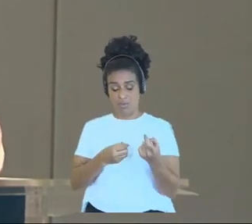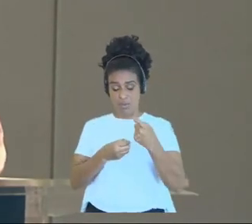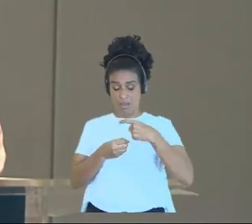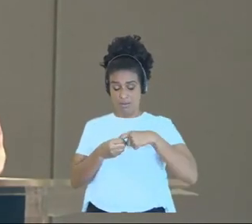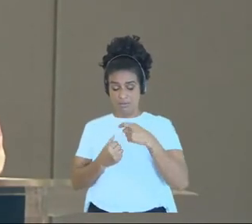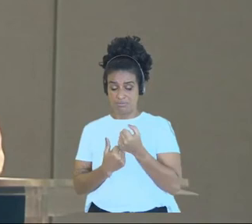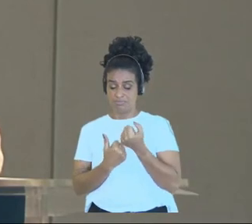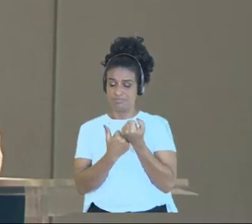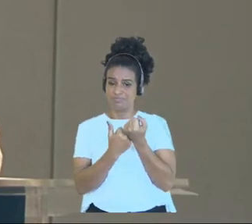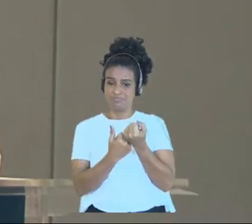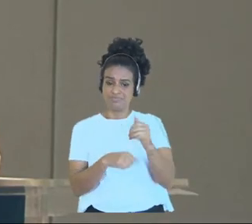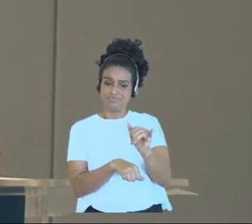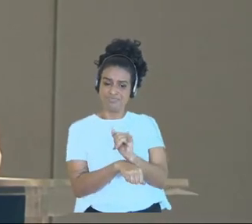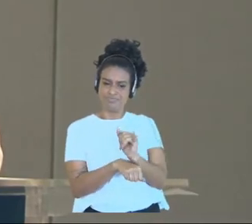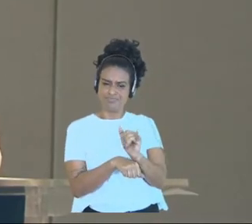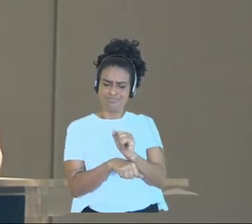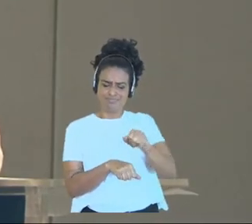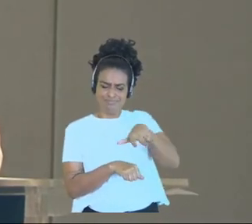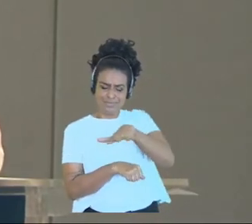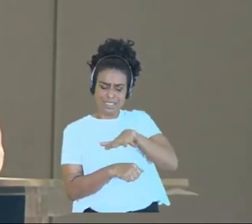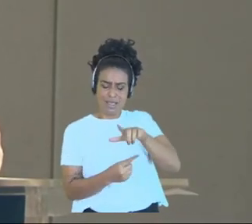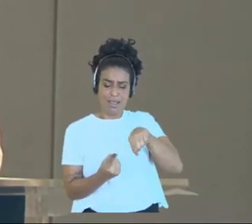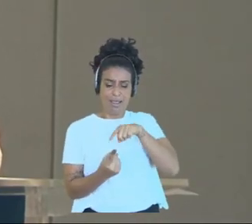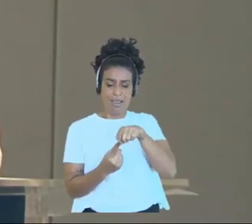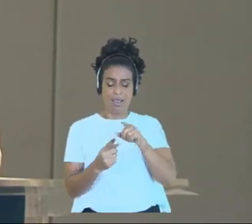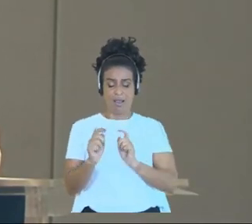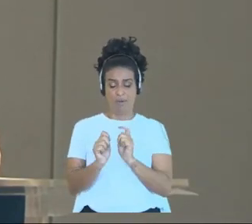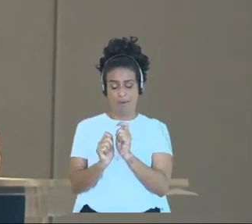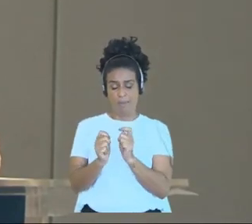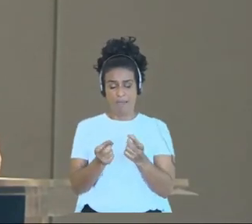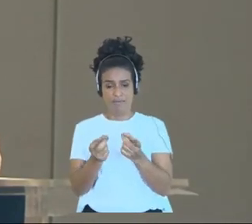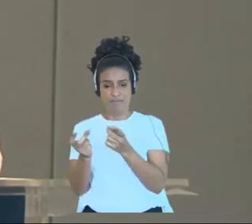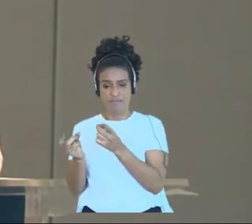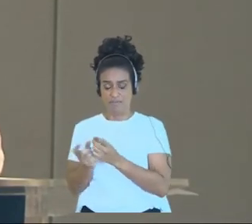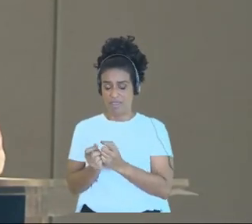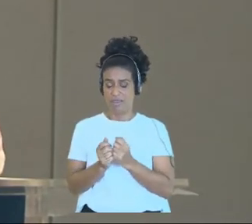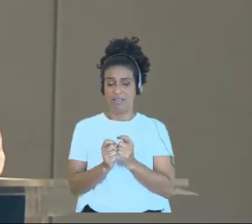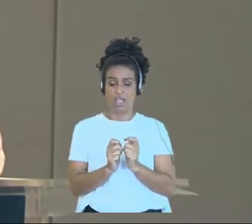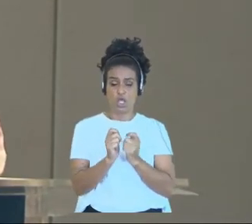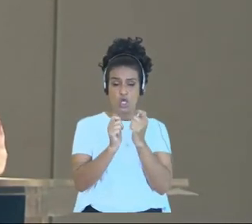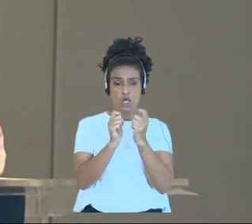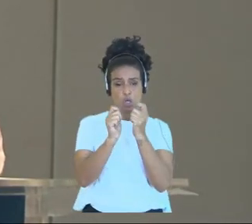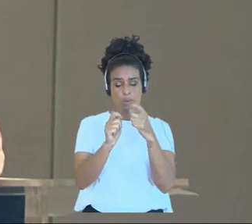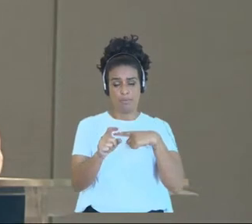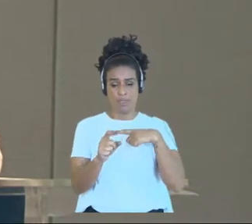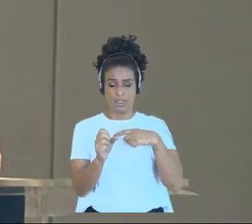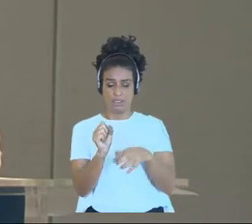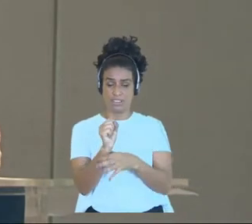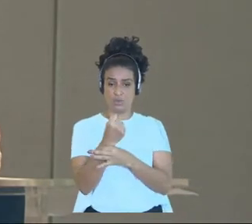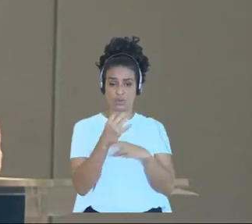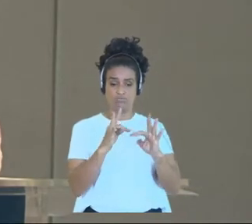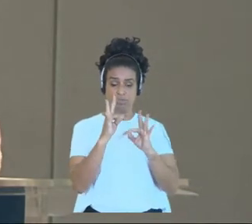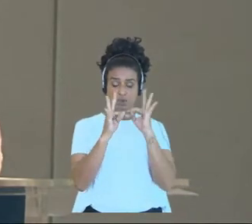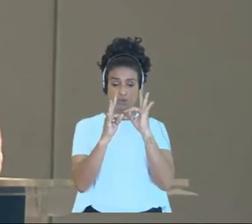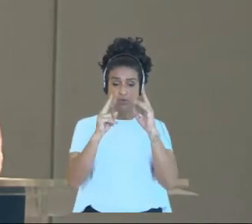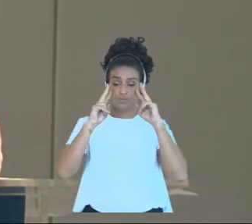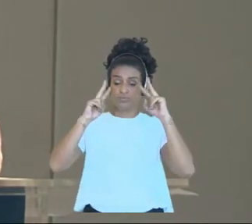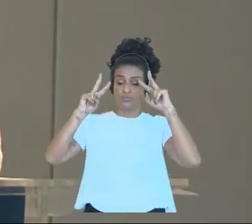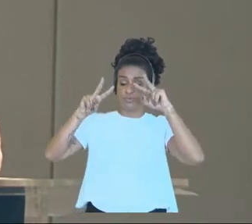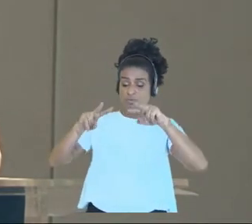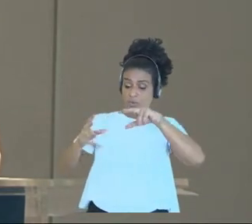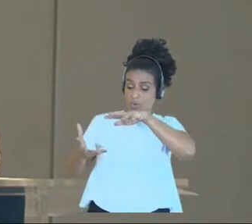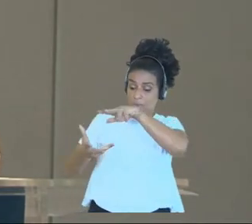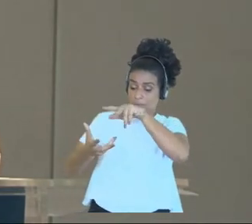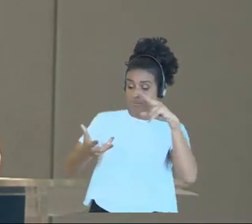áreas, tais como comércio, energia, tecnologia e segurança. Além disso, o mundo está olhando para o